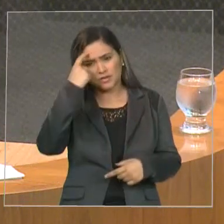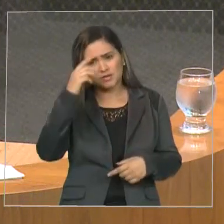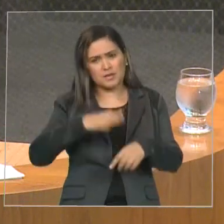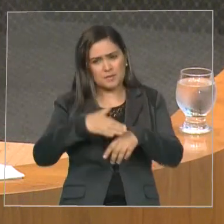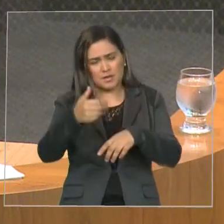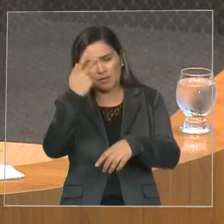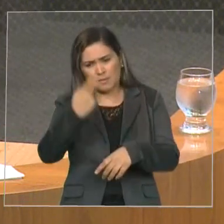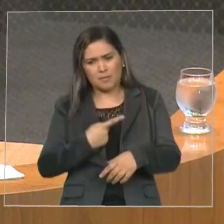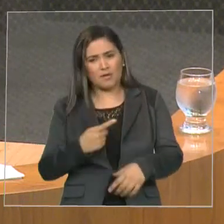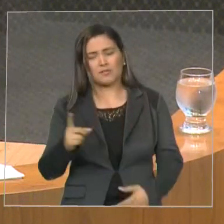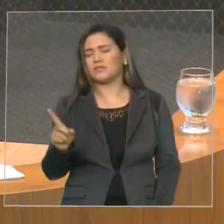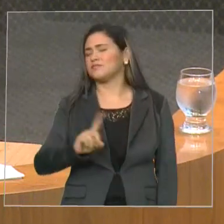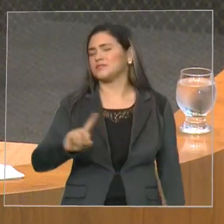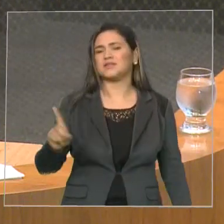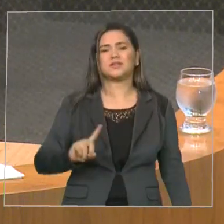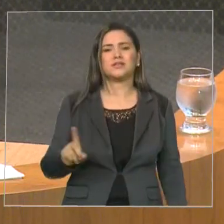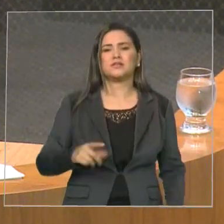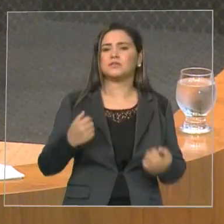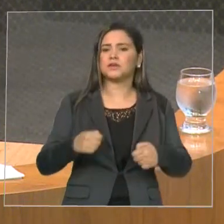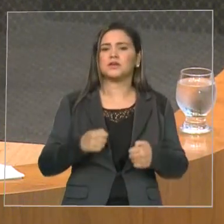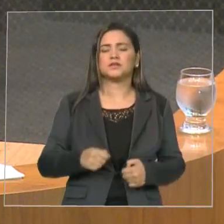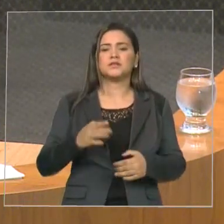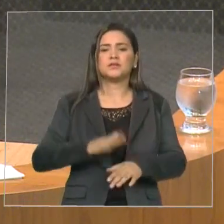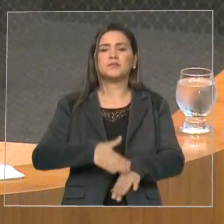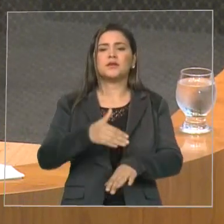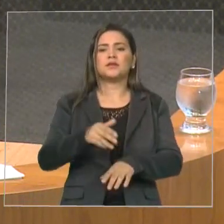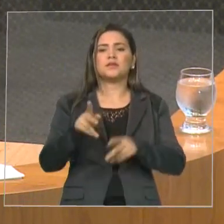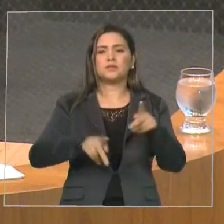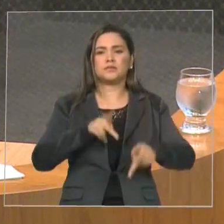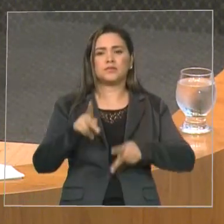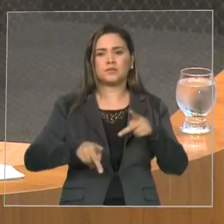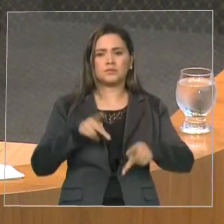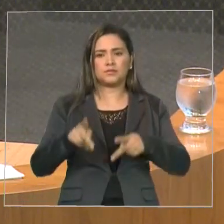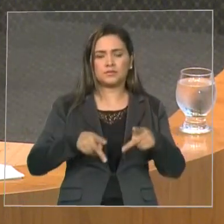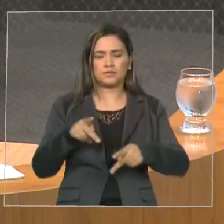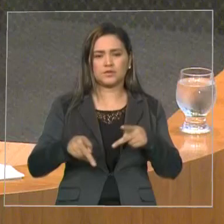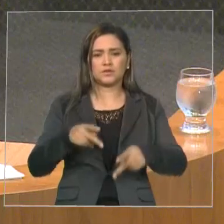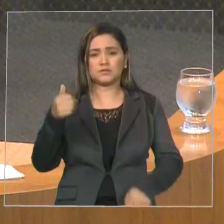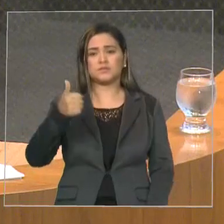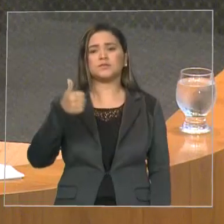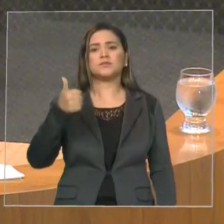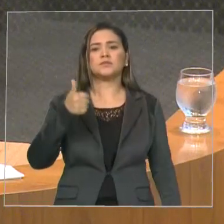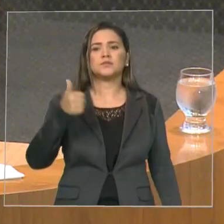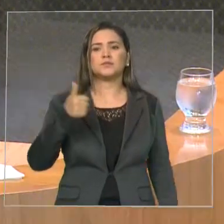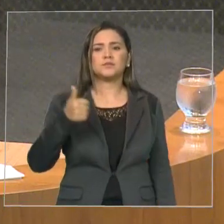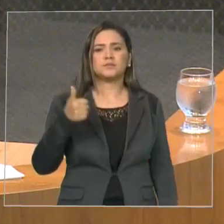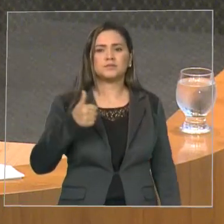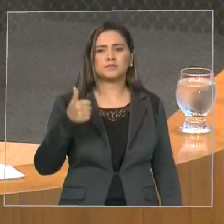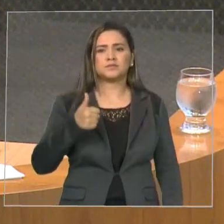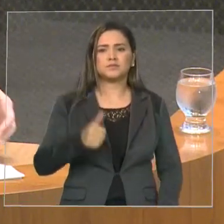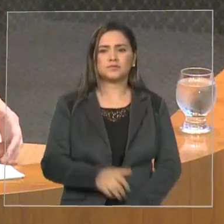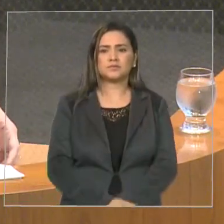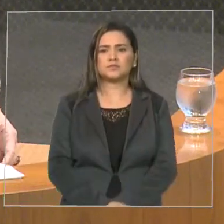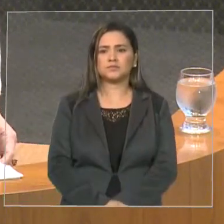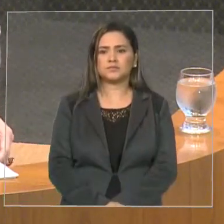que beneficiar o povo. O político tem que pensar, em primeiro lugar, no povo.